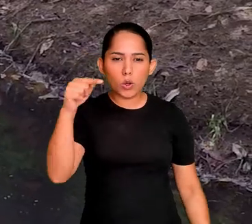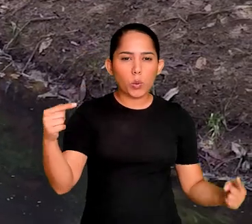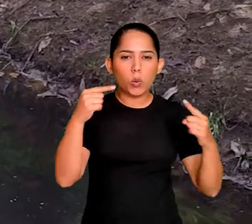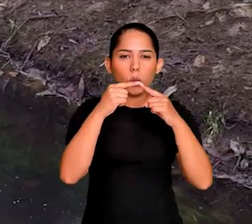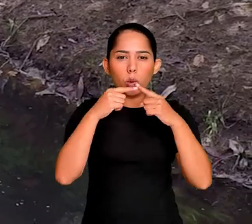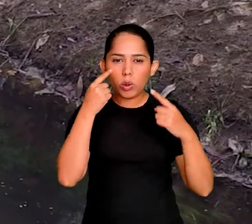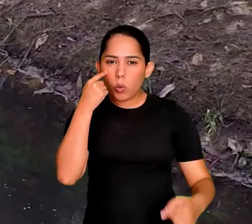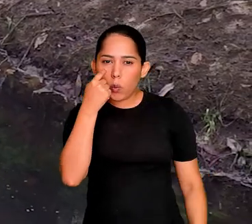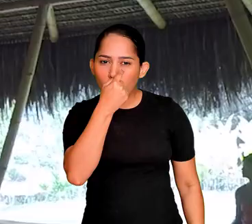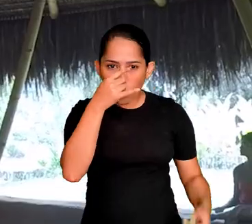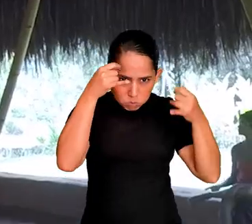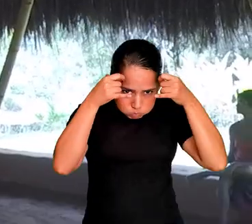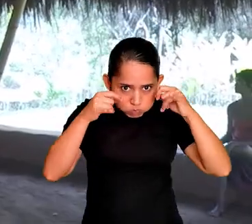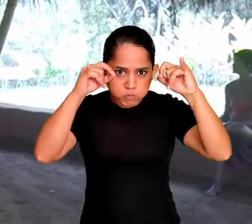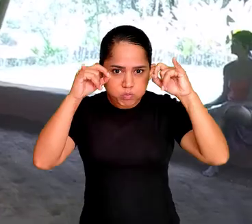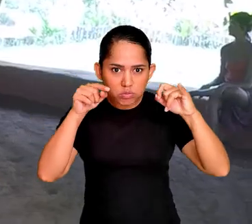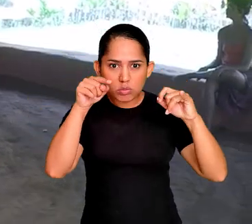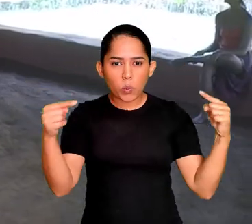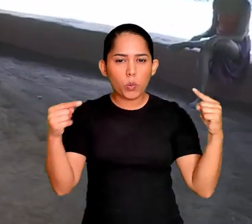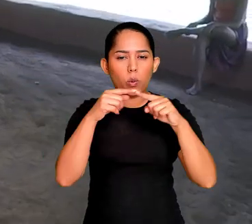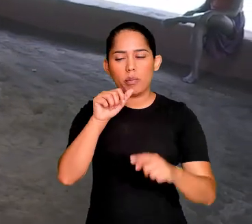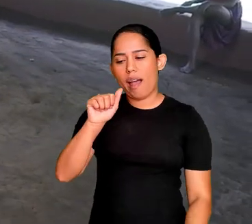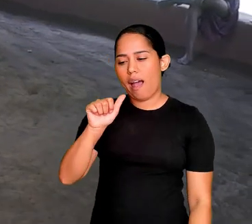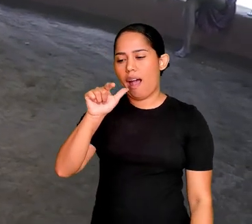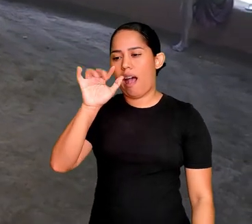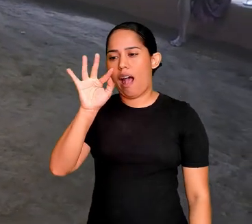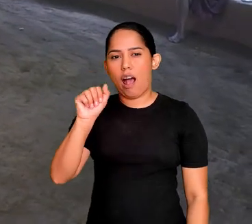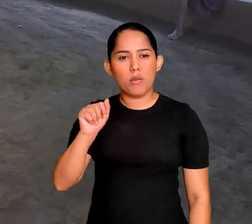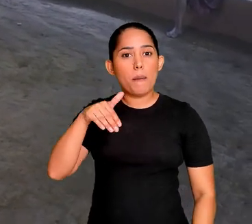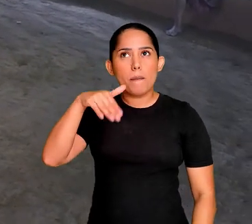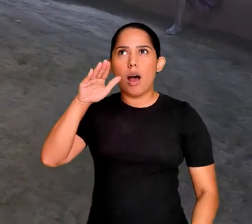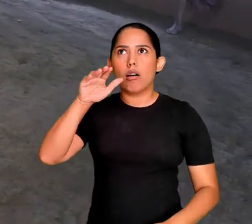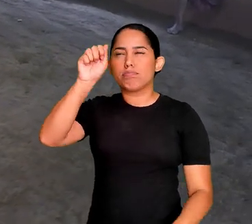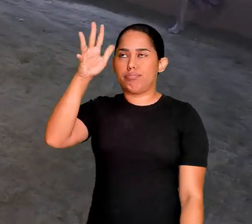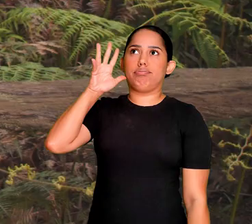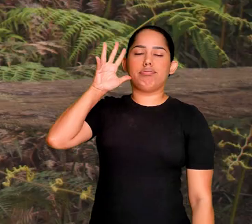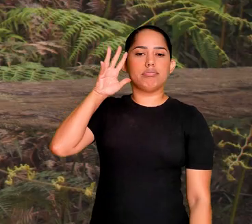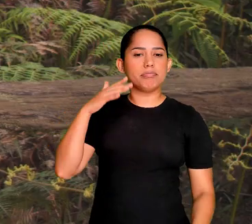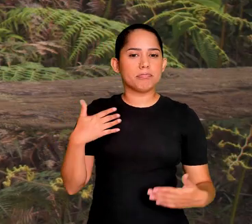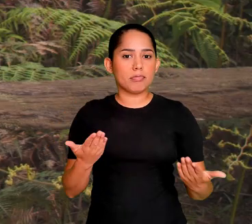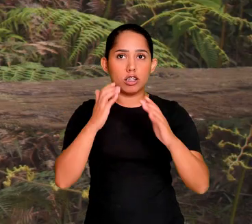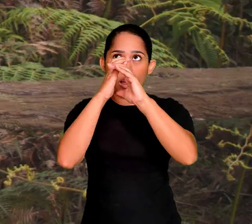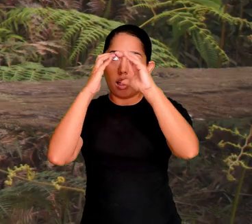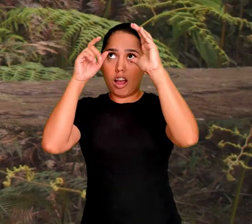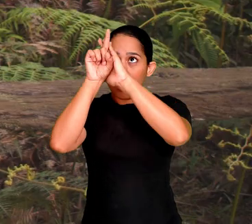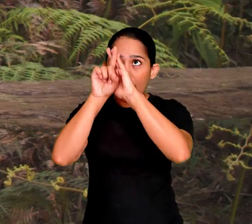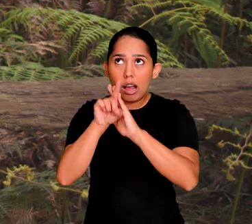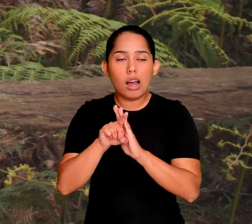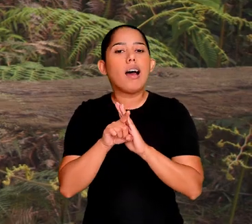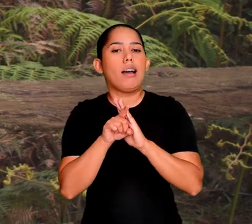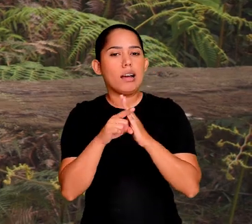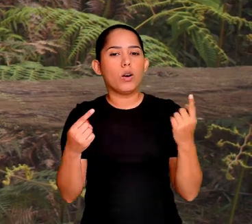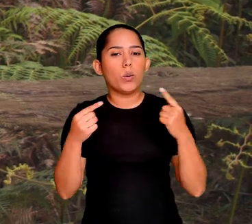como se fosse o olho desse touro, né? O que a gente chama de alfa, de estrela alfa, ela é a mais brilhante. Então a astronomia, de